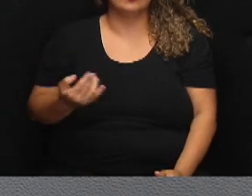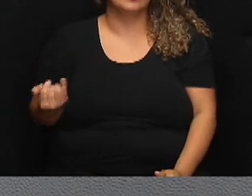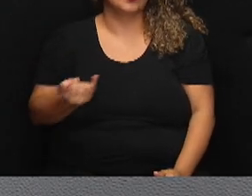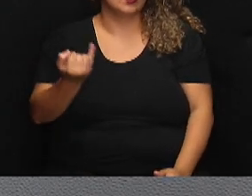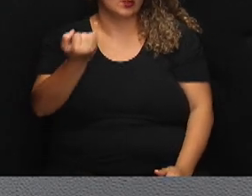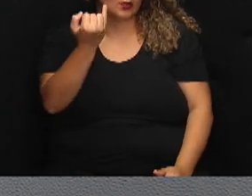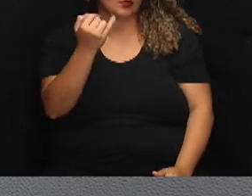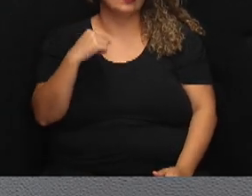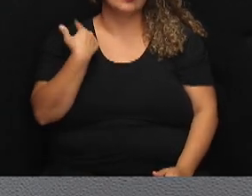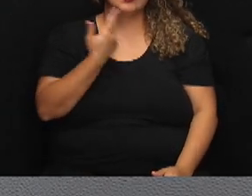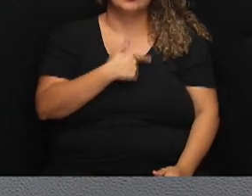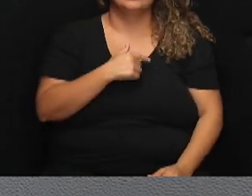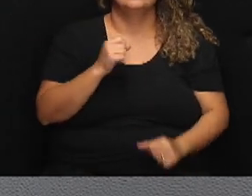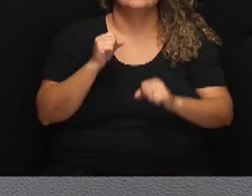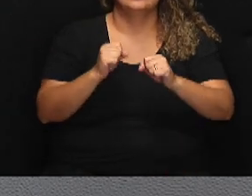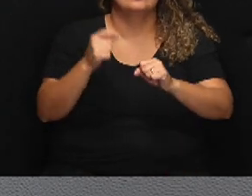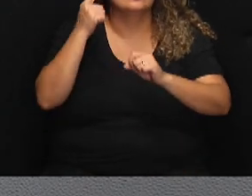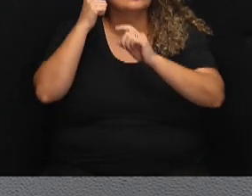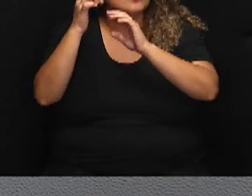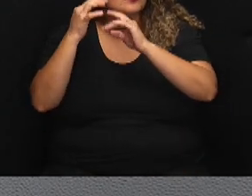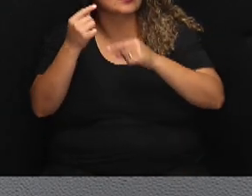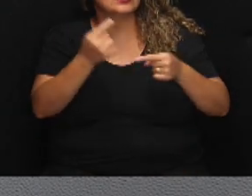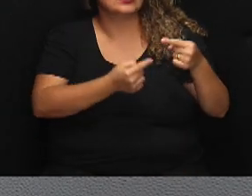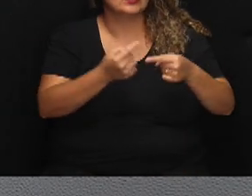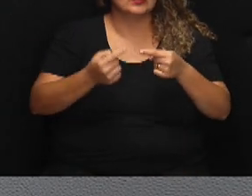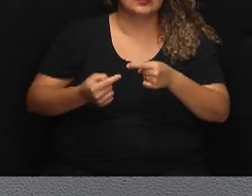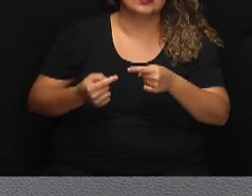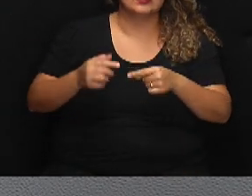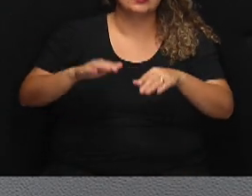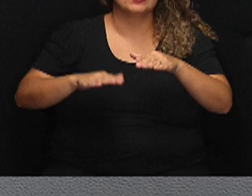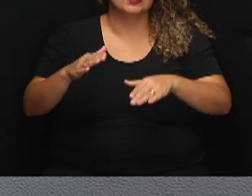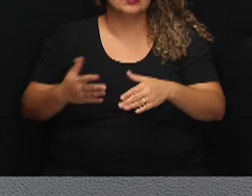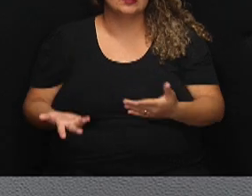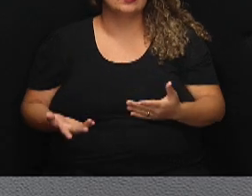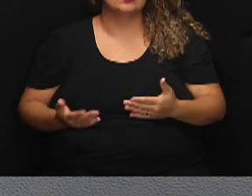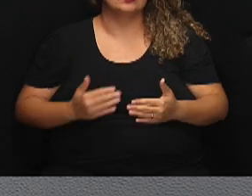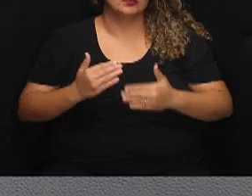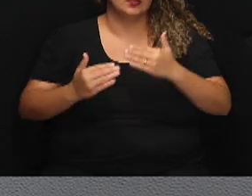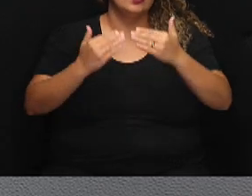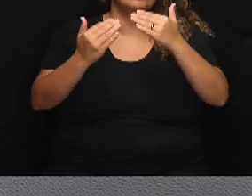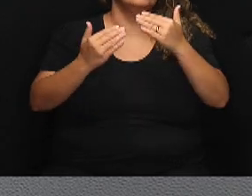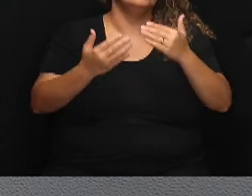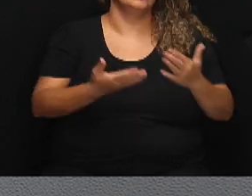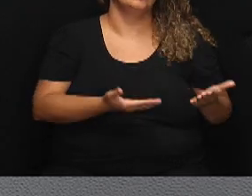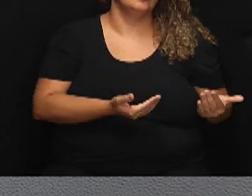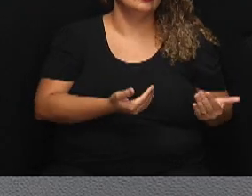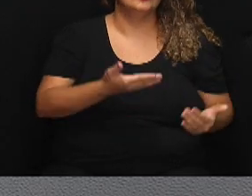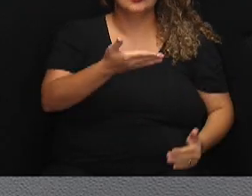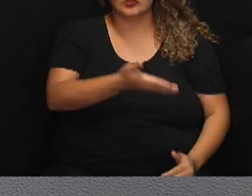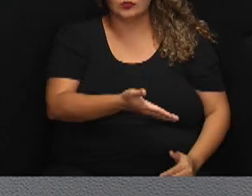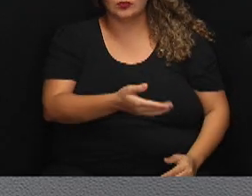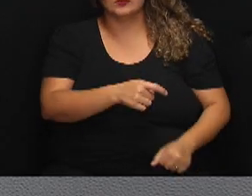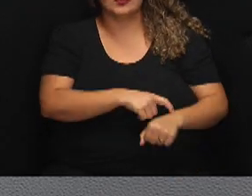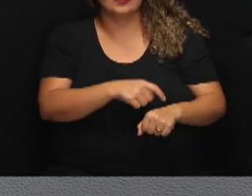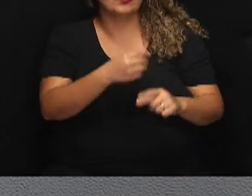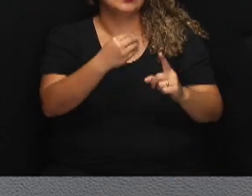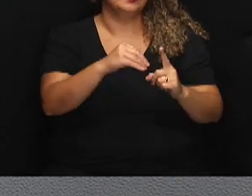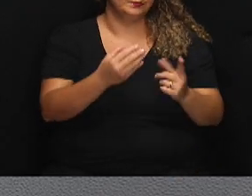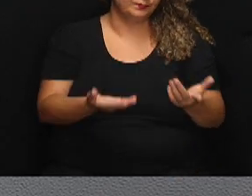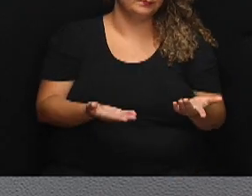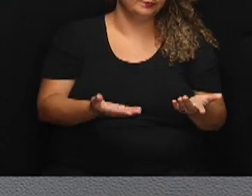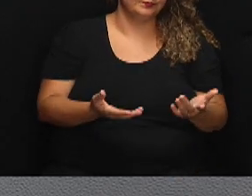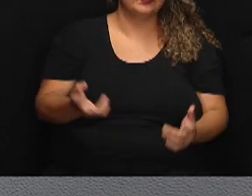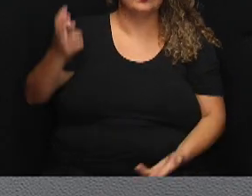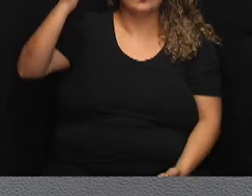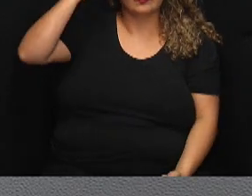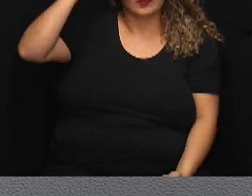fundamental para que a gente possa pensar, discutir e muitas vezes até mesmo recuperar um jovem que está ali em situação de vulnerabilidade. A cultura